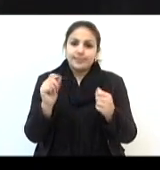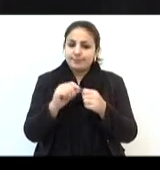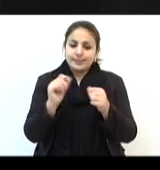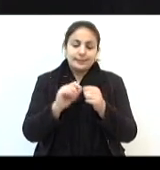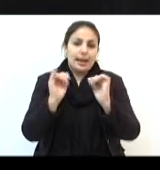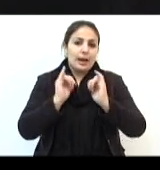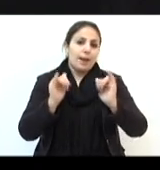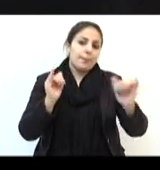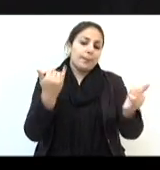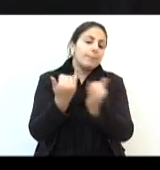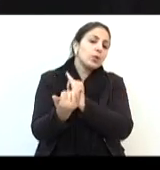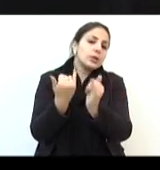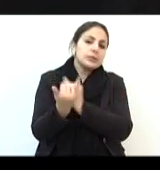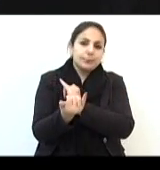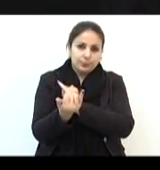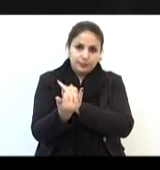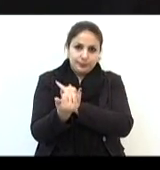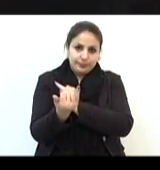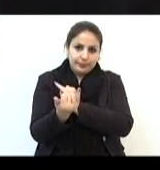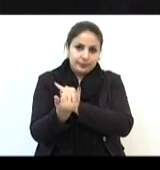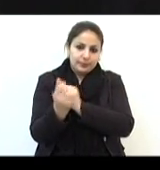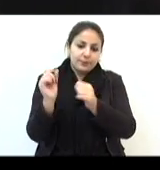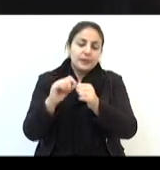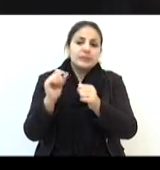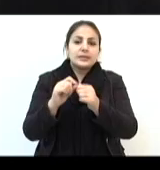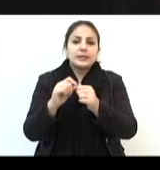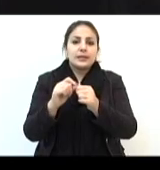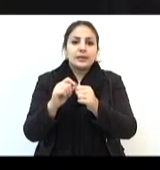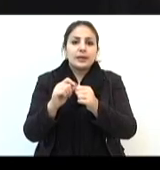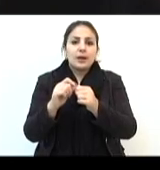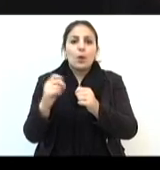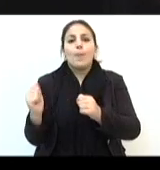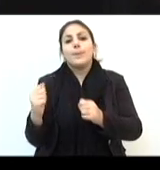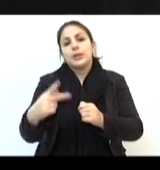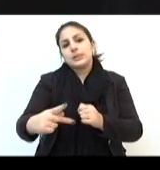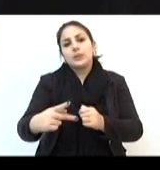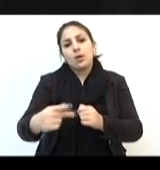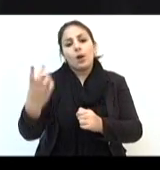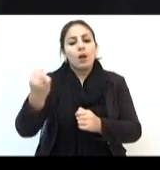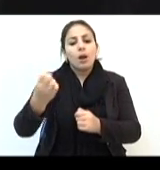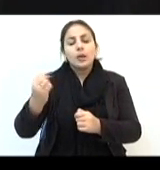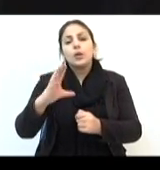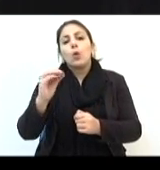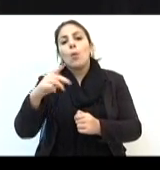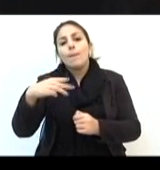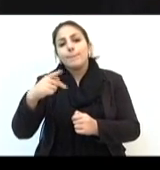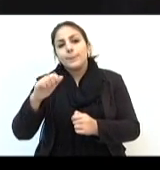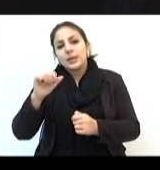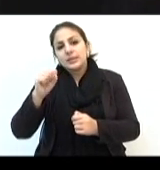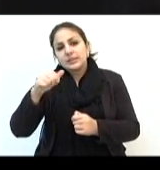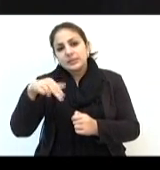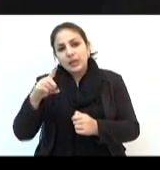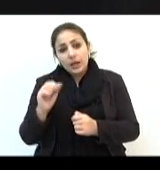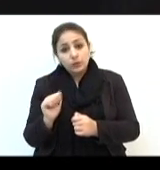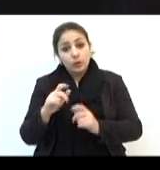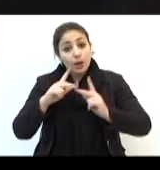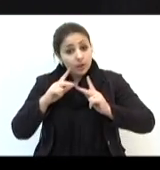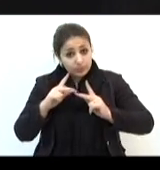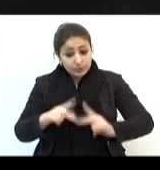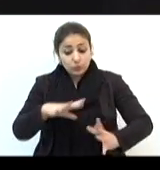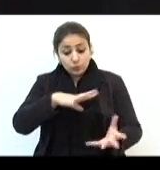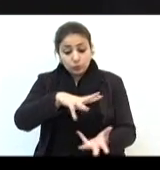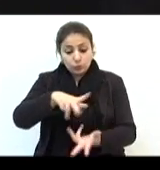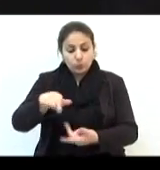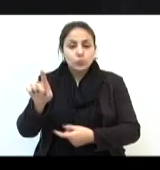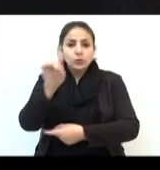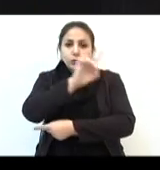a campanha, por exemplo, a operação leite compensado, para ver que as pessoas, infelizmente, no mundo que a